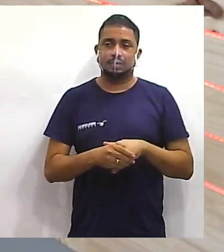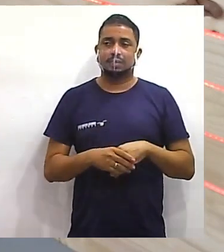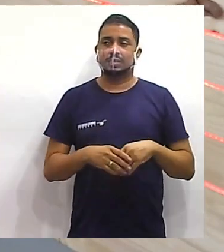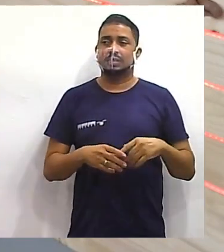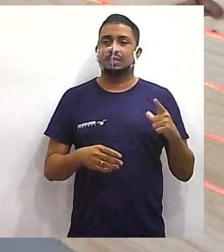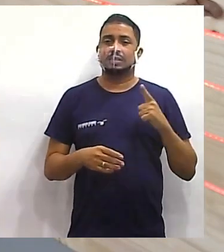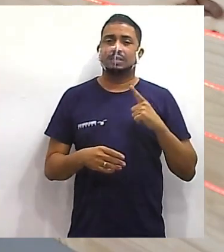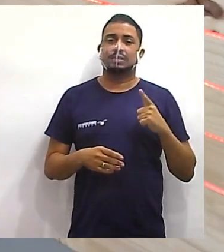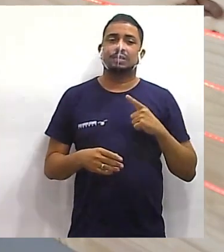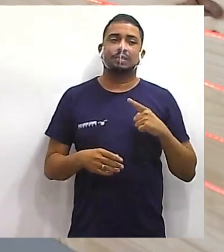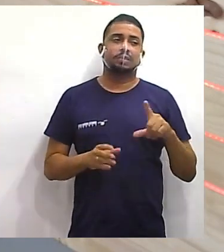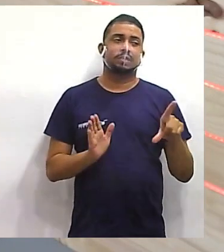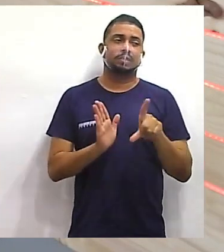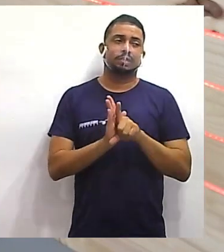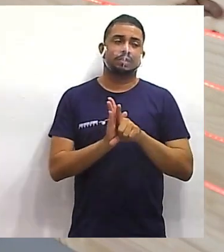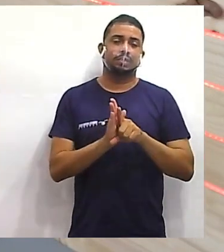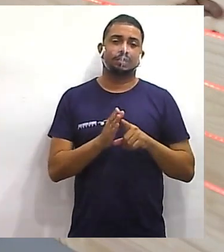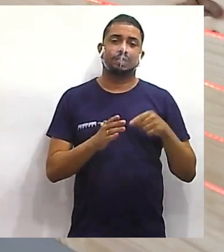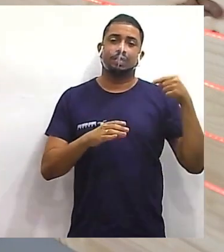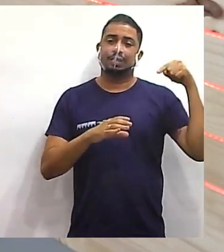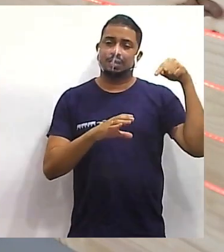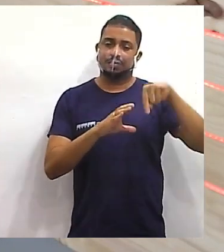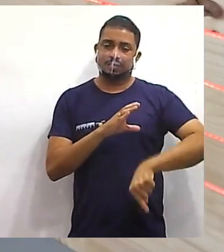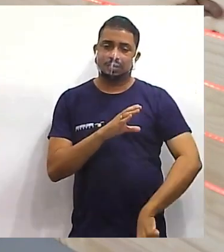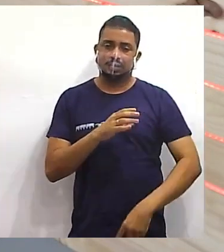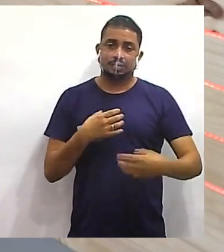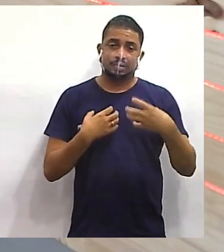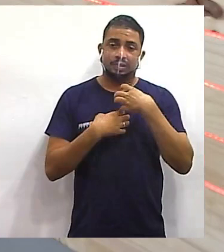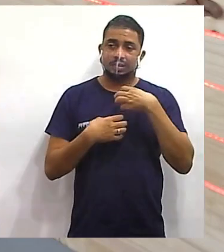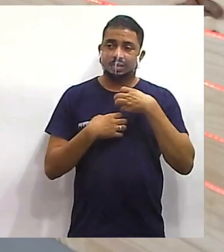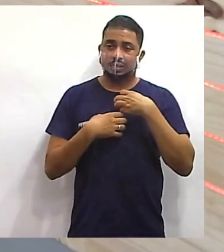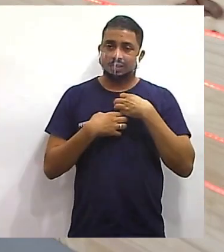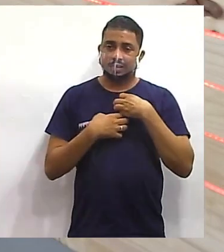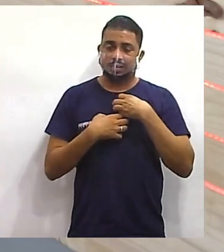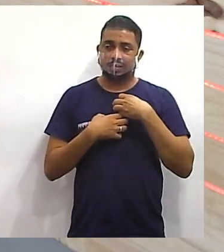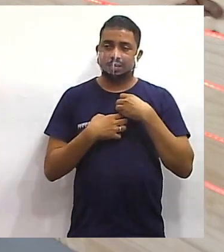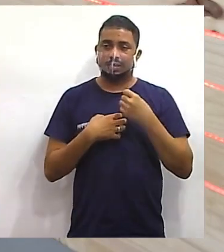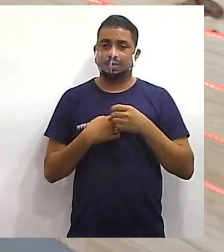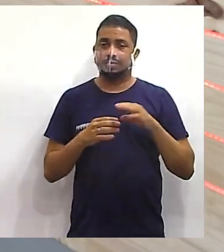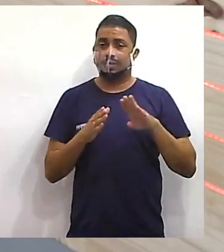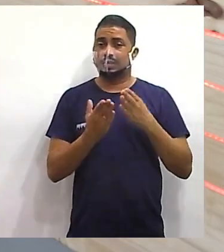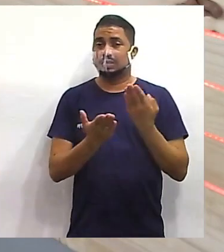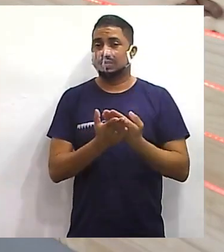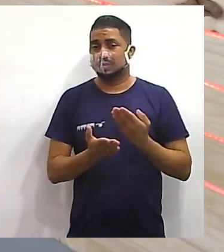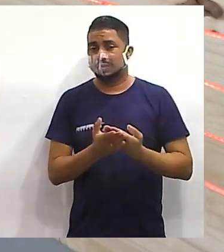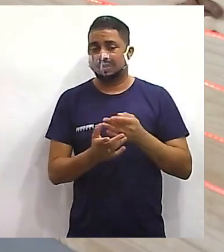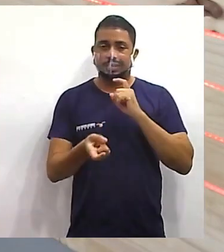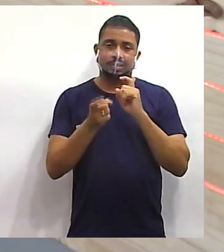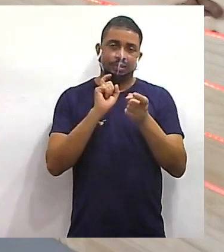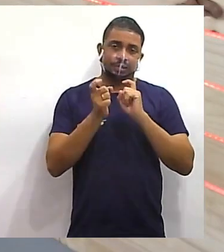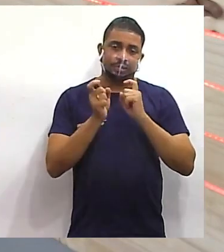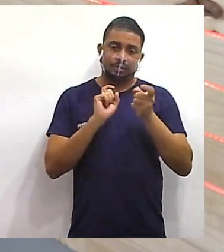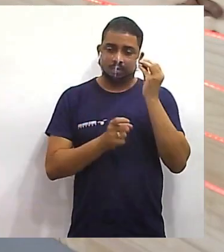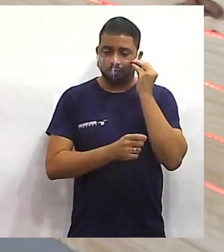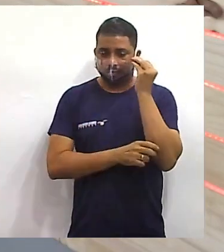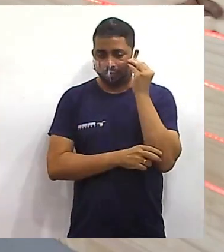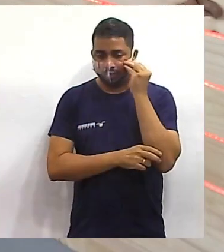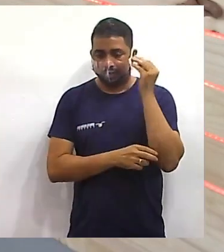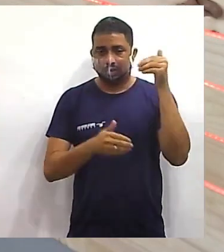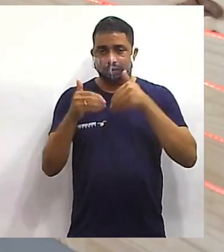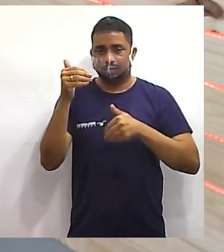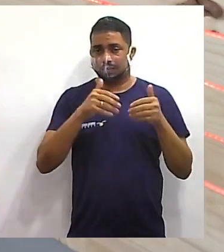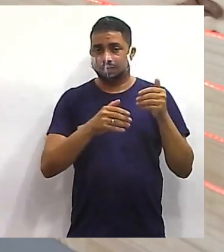também, a nossa legislação avançou no sentido de trazer, né, para a escola essa discussão numa perspectiva